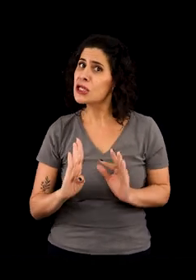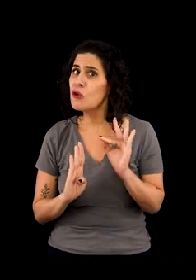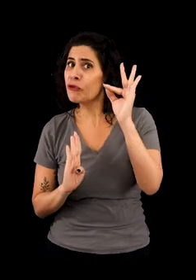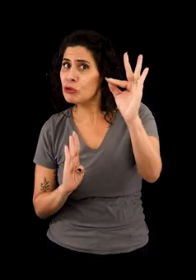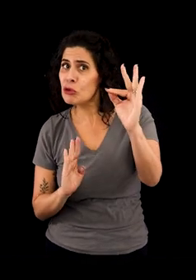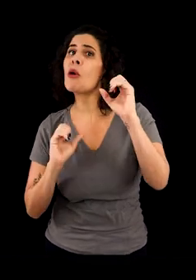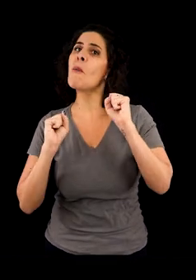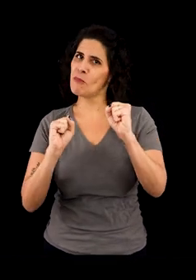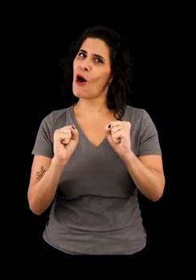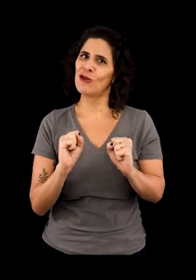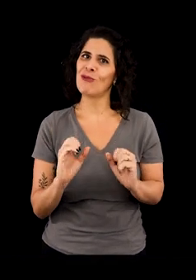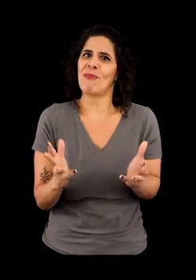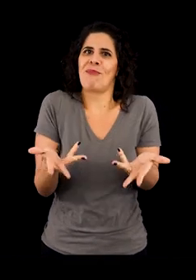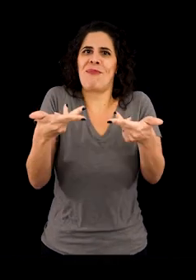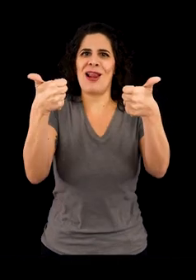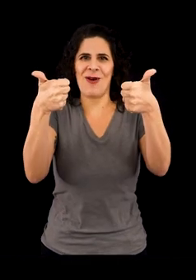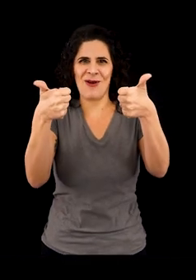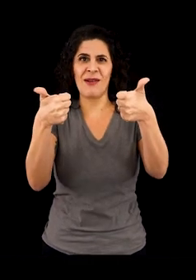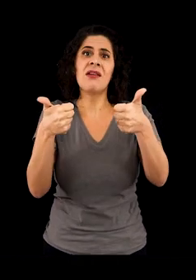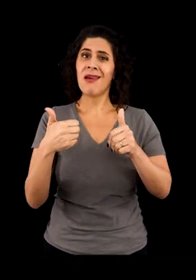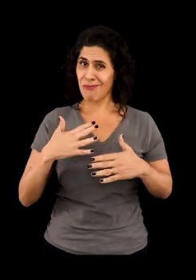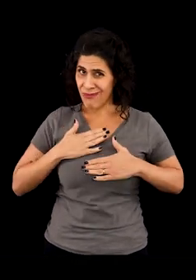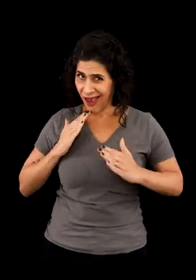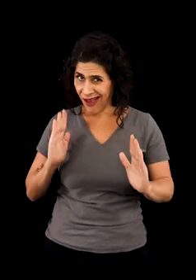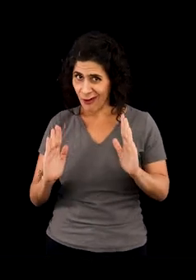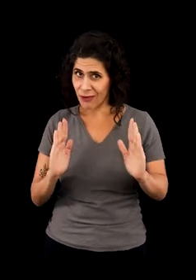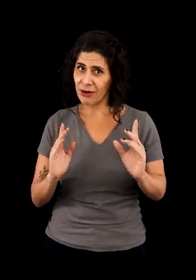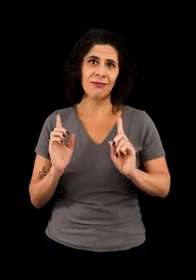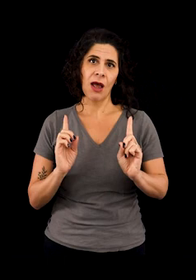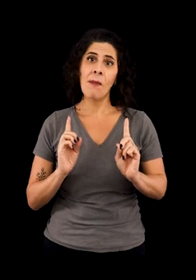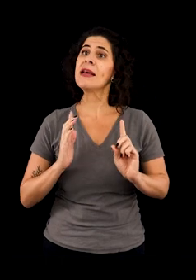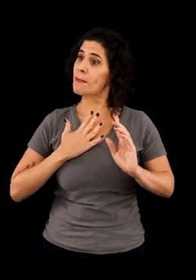no meu tempo, mas será com a minha gente.